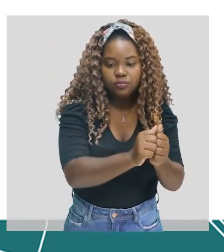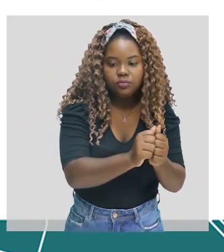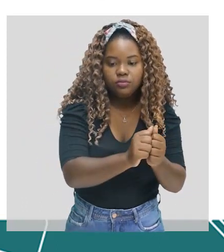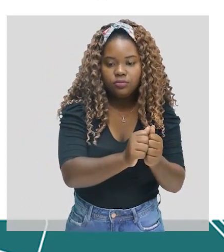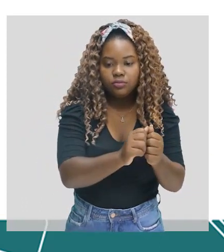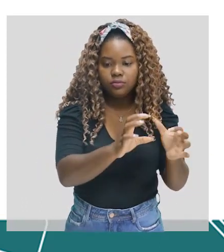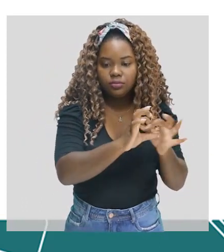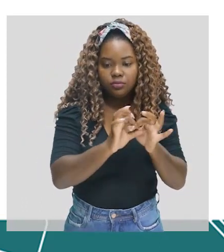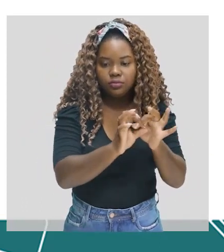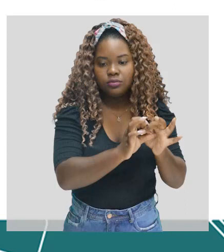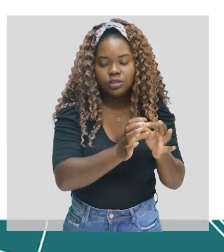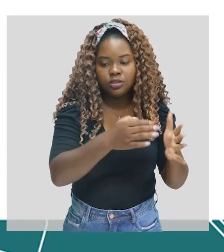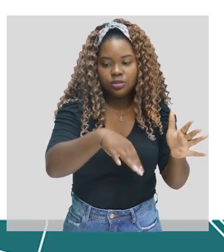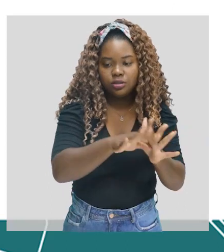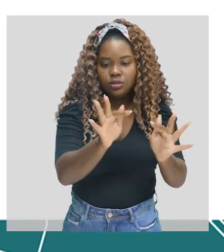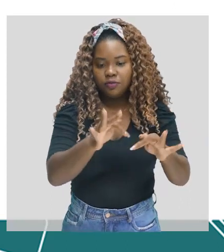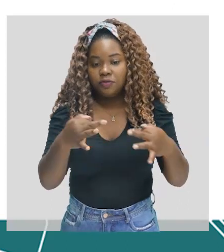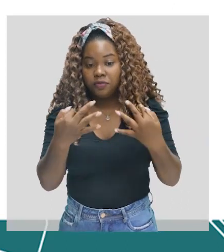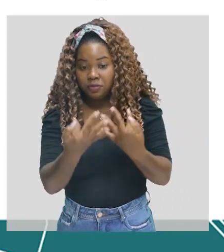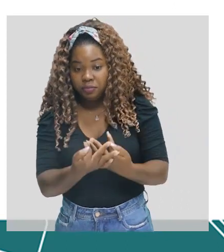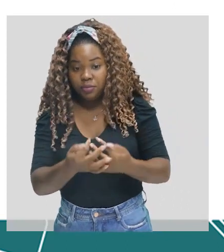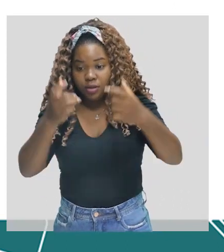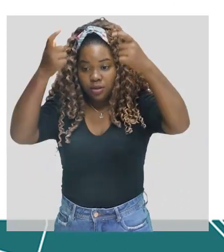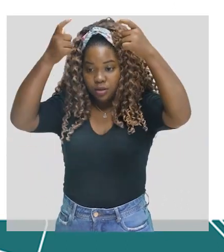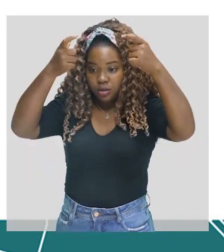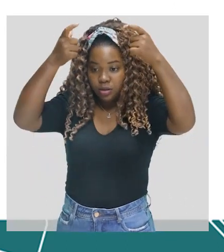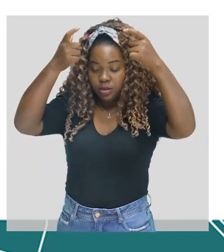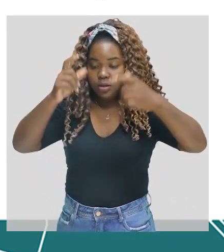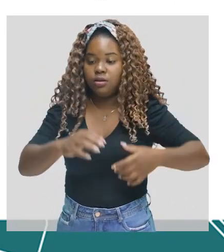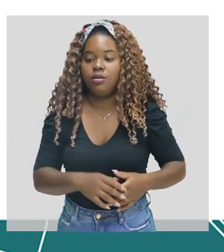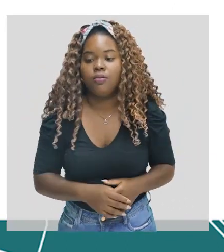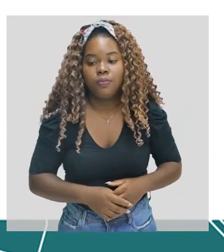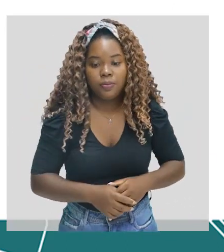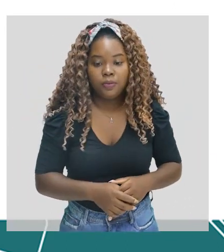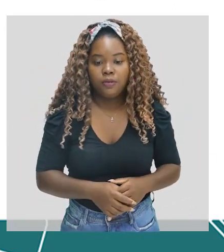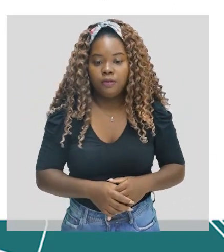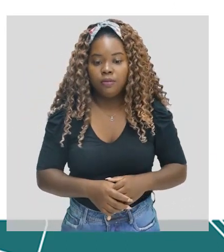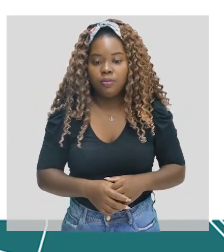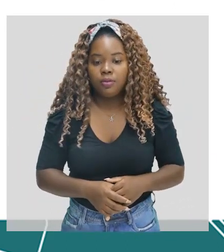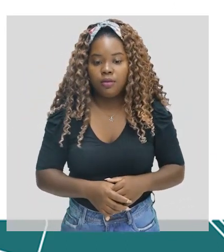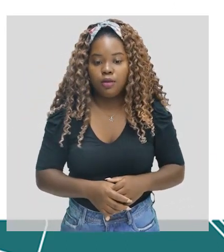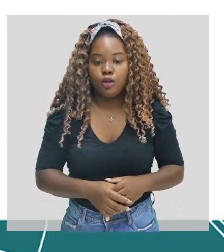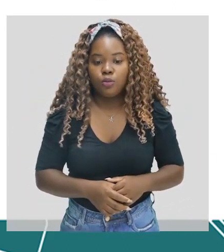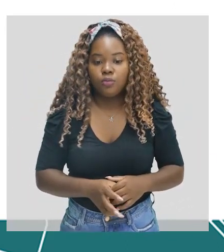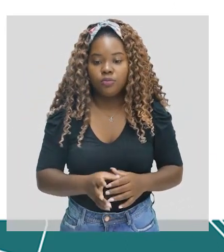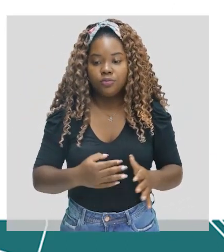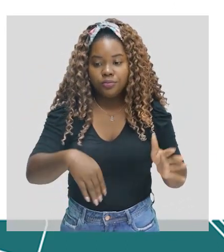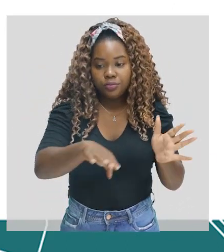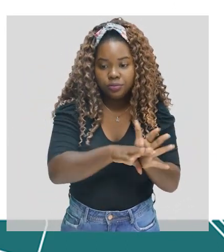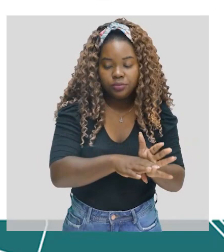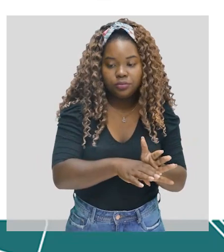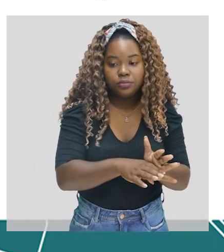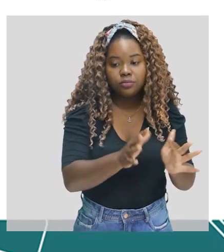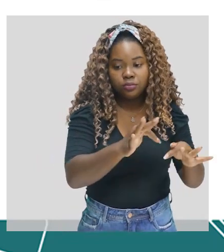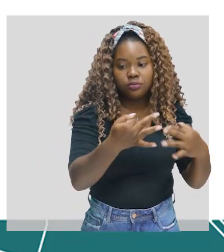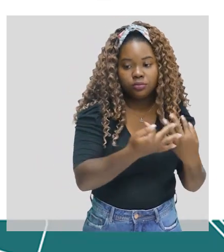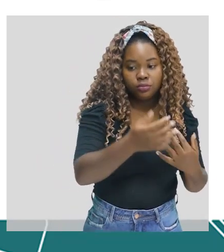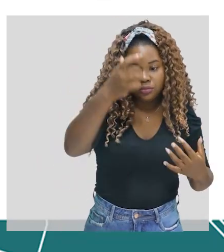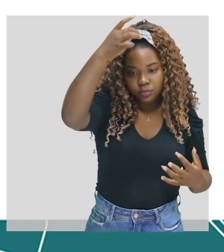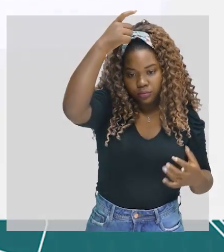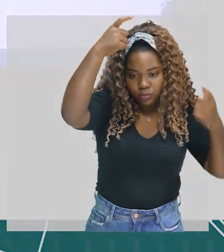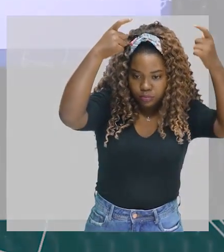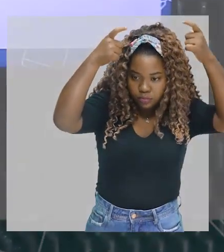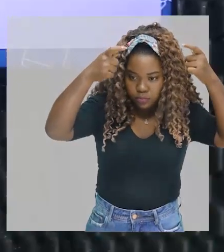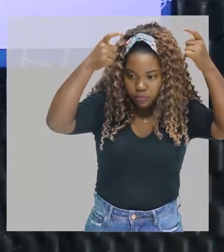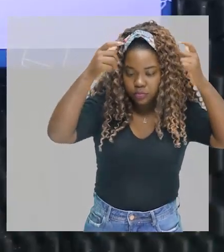Aí você vai lembrar que quando a família real veio para o Brasil, ela veio fugida, tá? Por